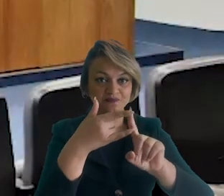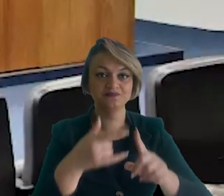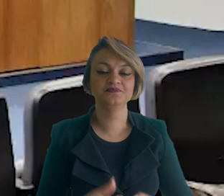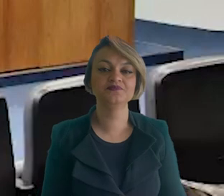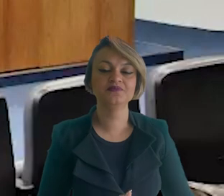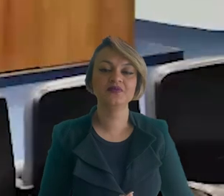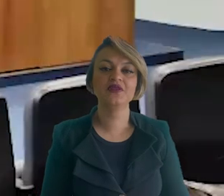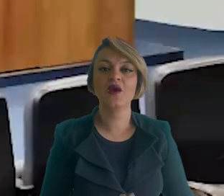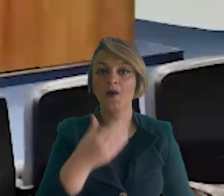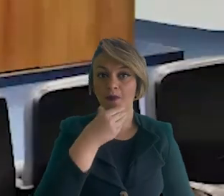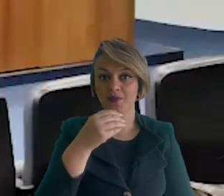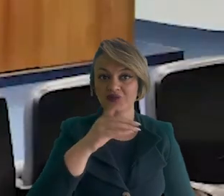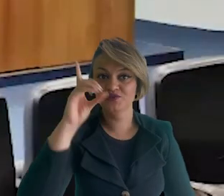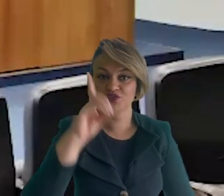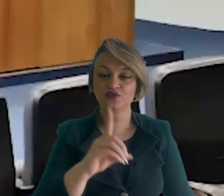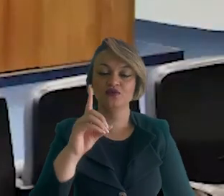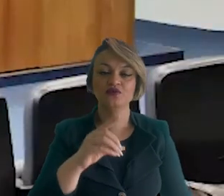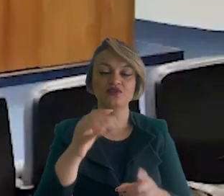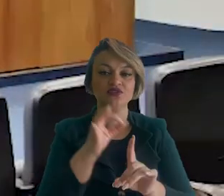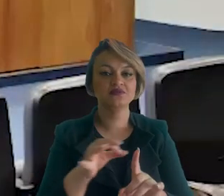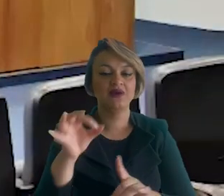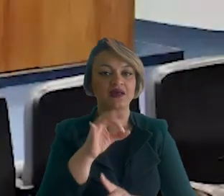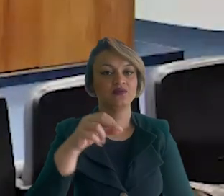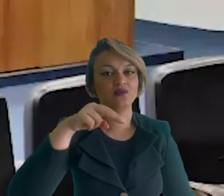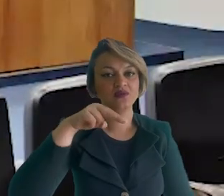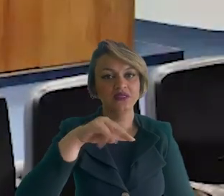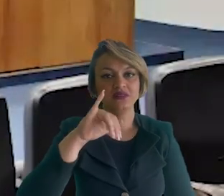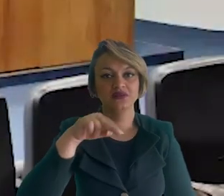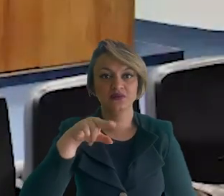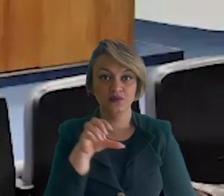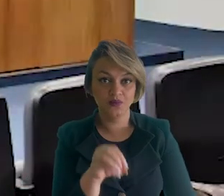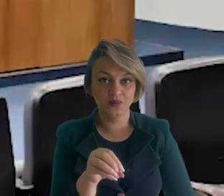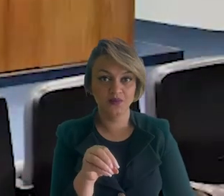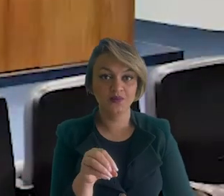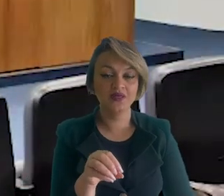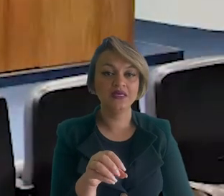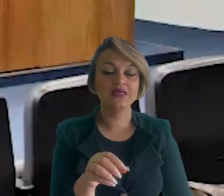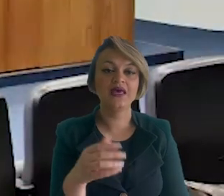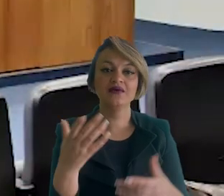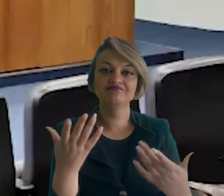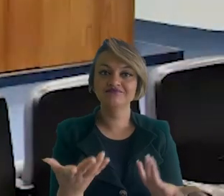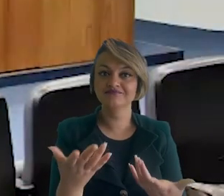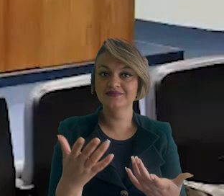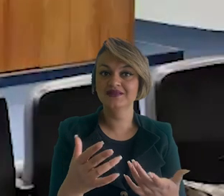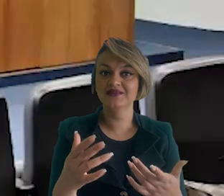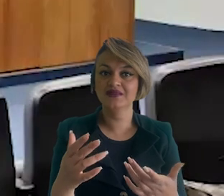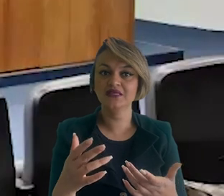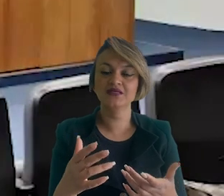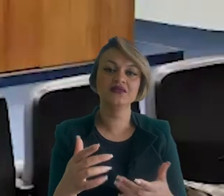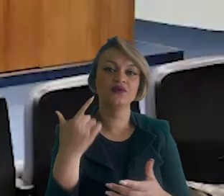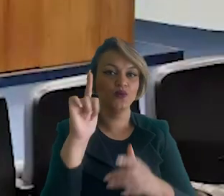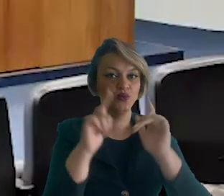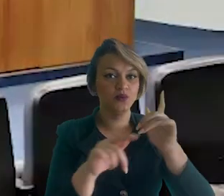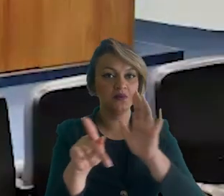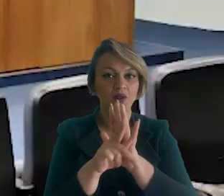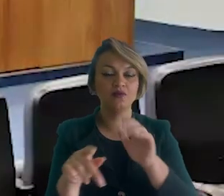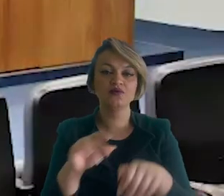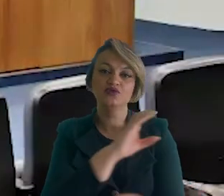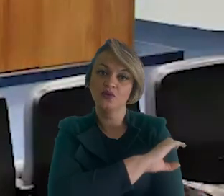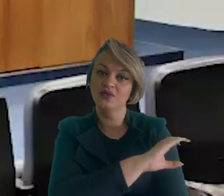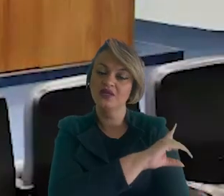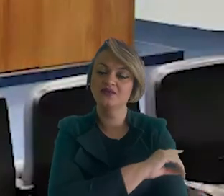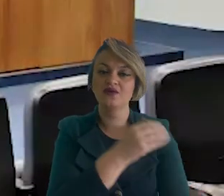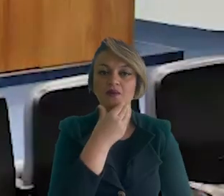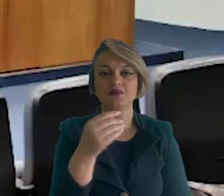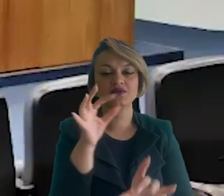o diretor Desembargador Federal Nino toldo e o curso é de coordenação do